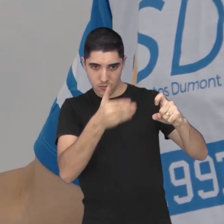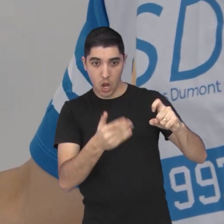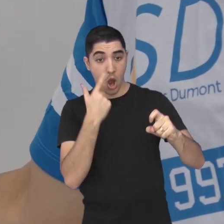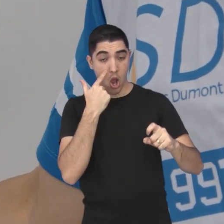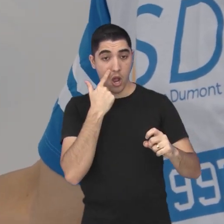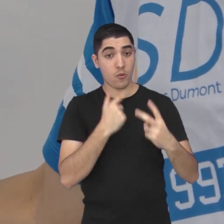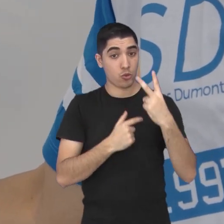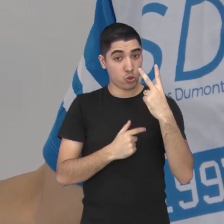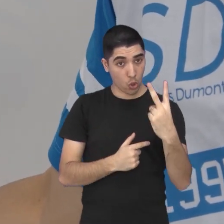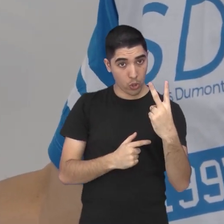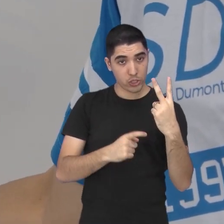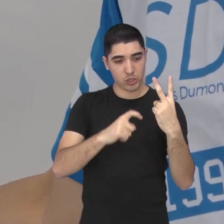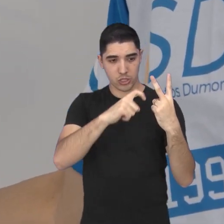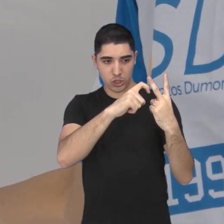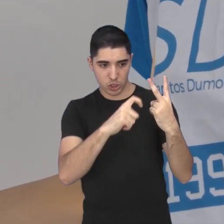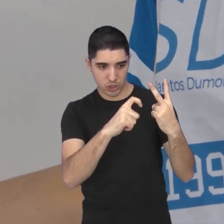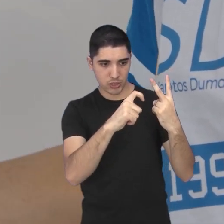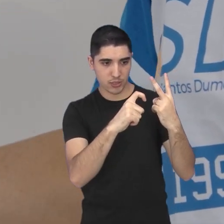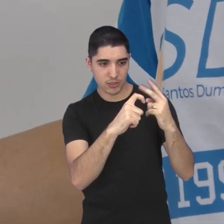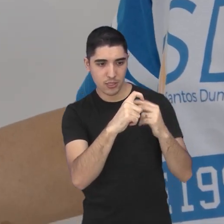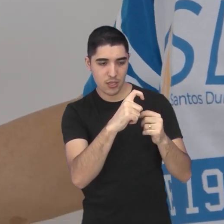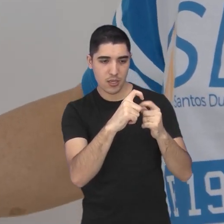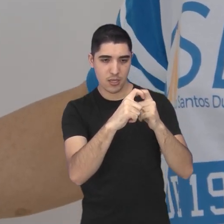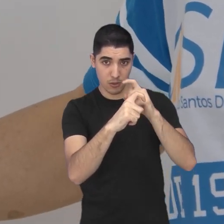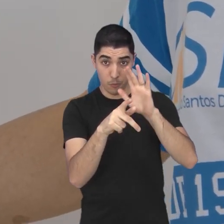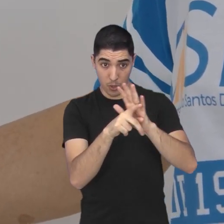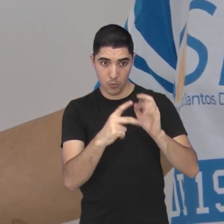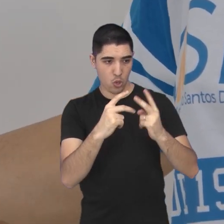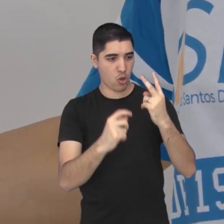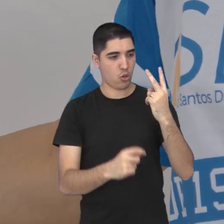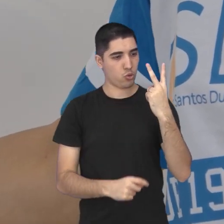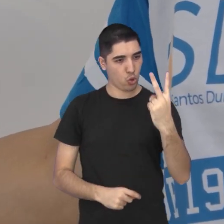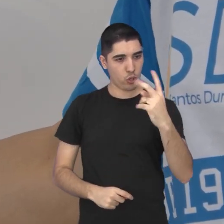vai ser 2x quadrado